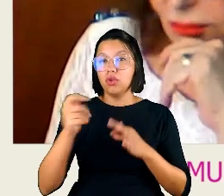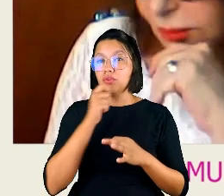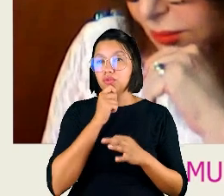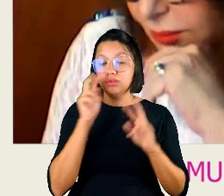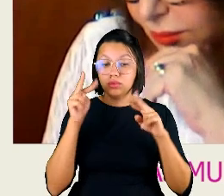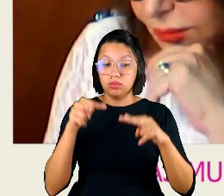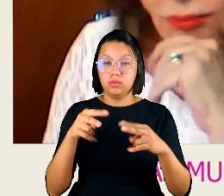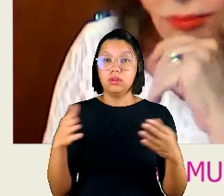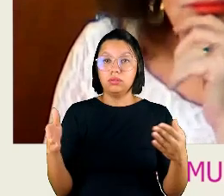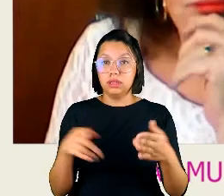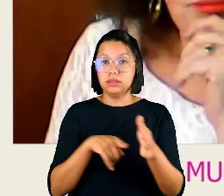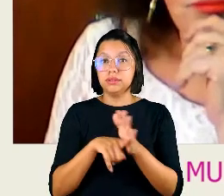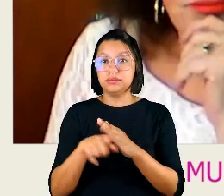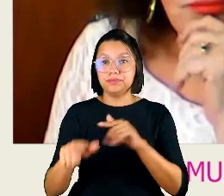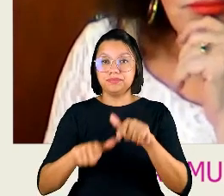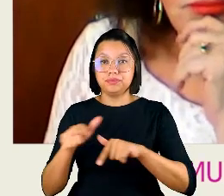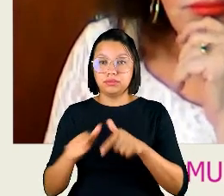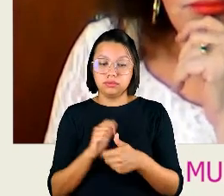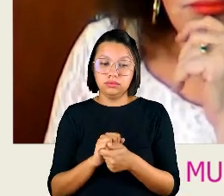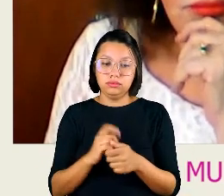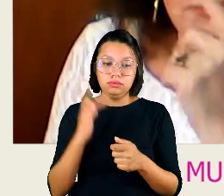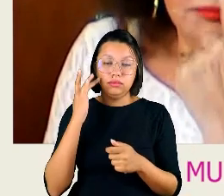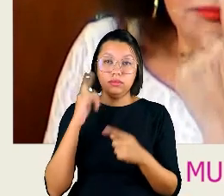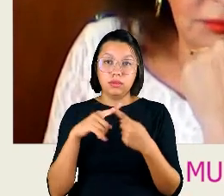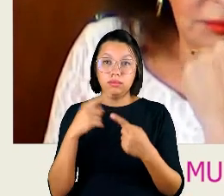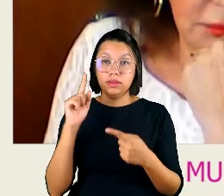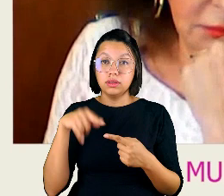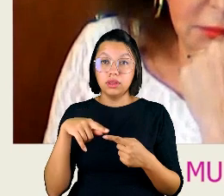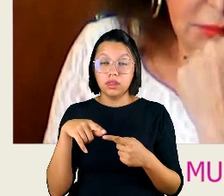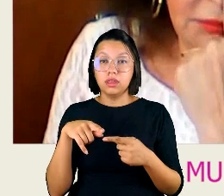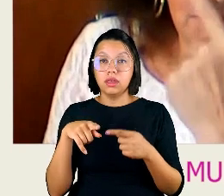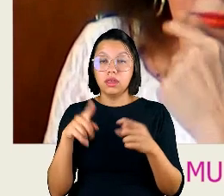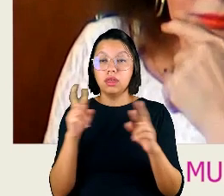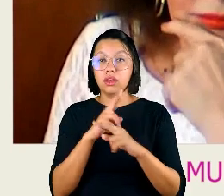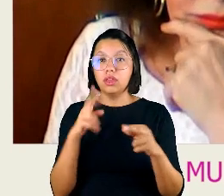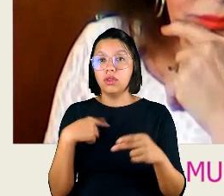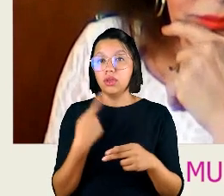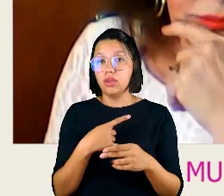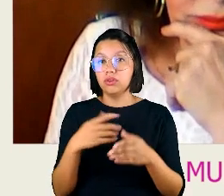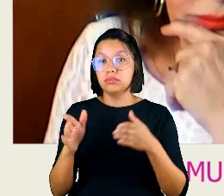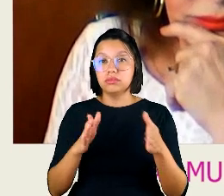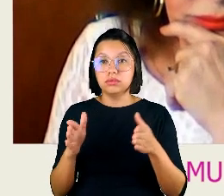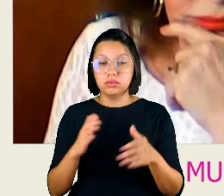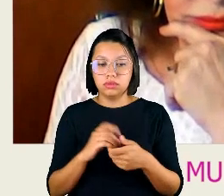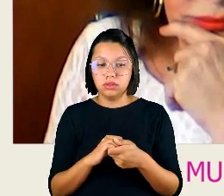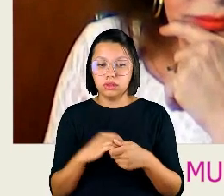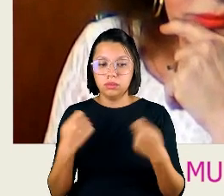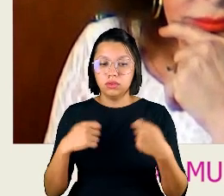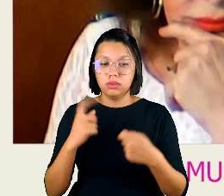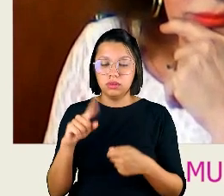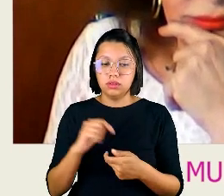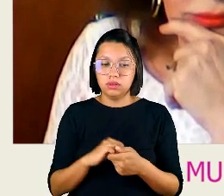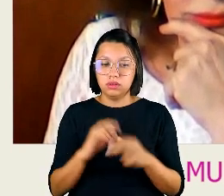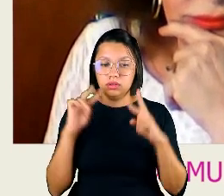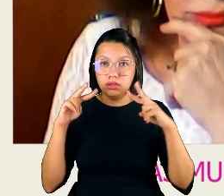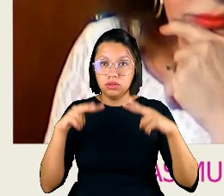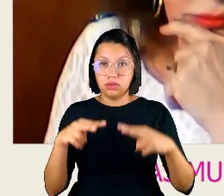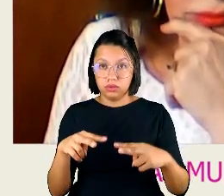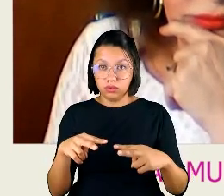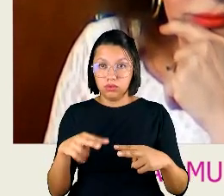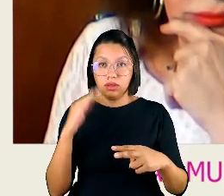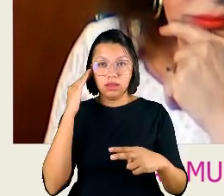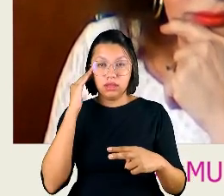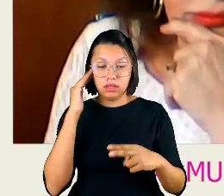trabalhista, mas essa é uma questão do nosso tempo, né, que, enfim, que precisa ser olhada e entendida. Então, eu